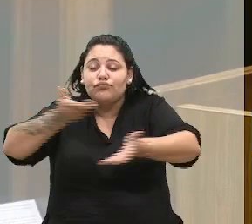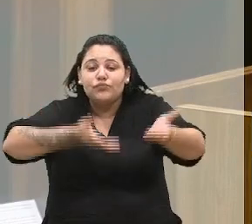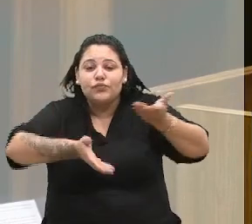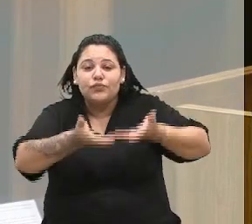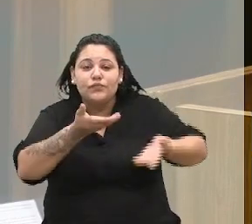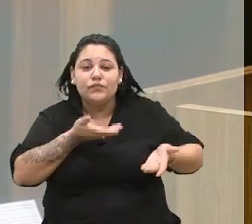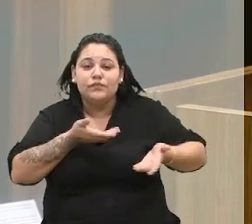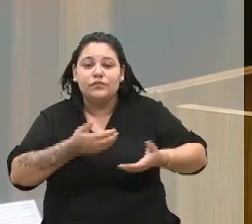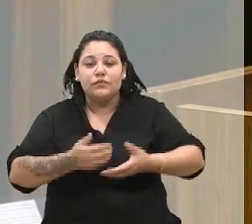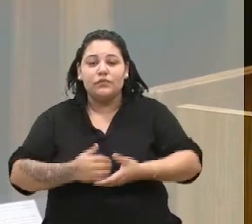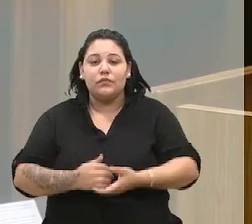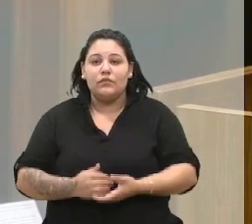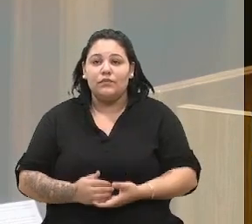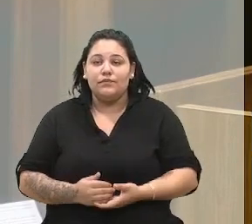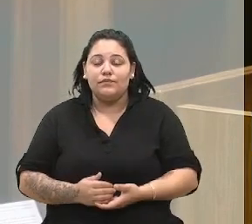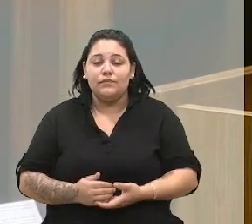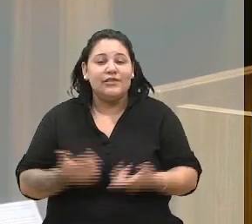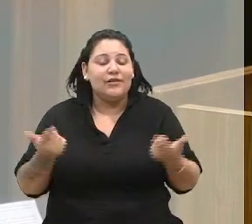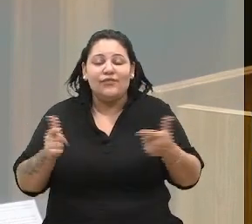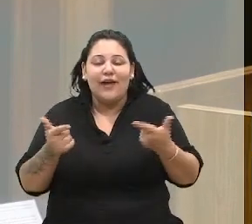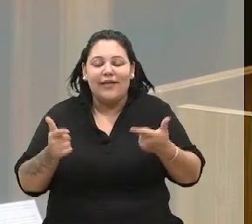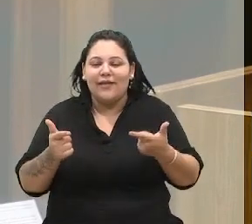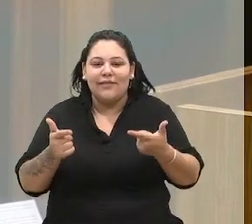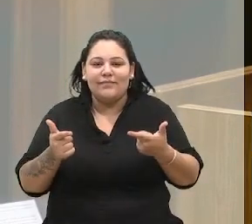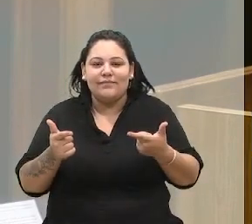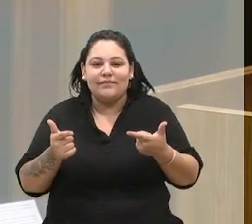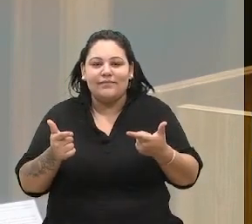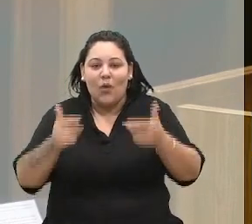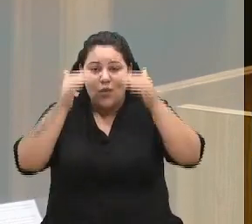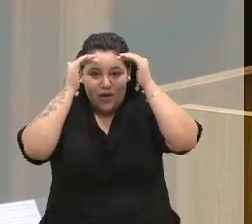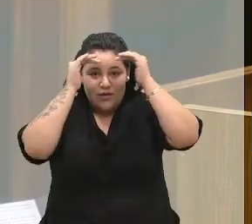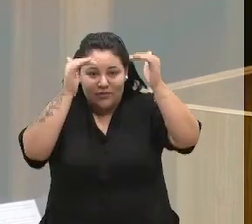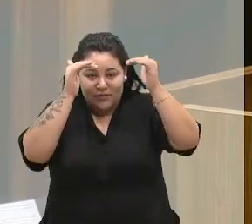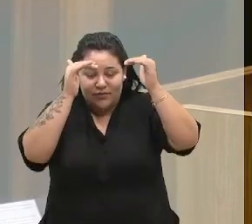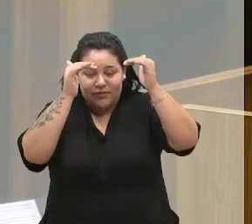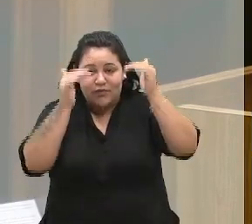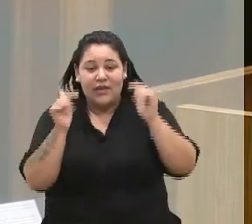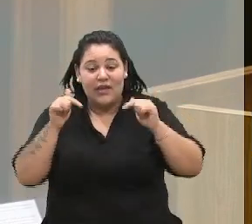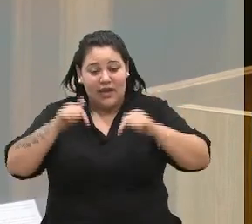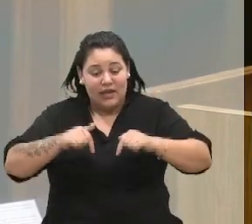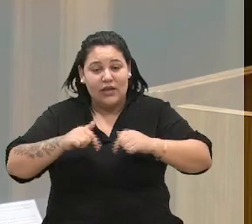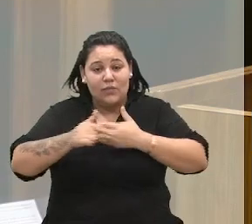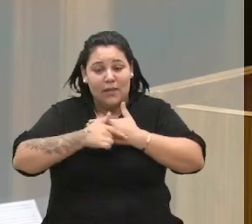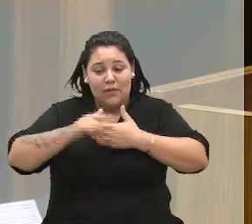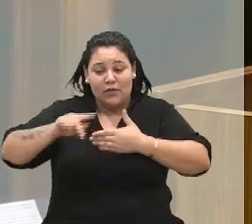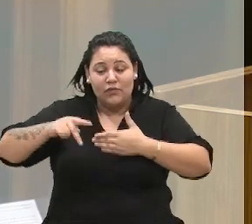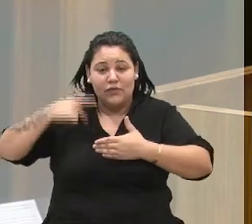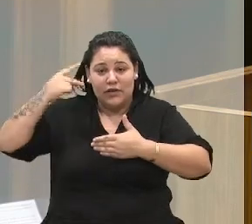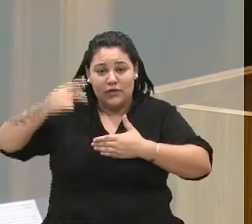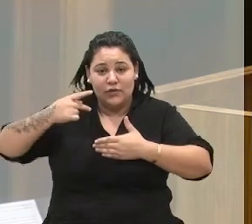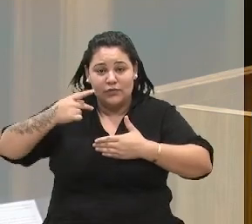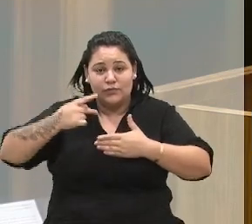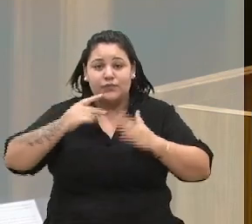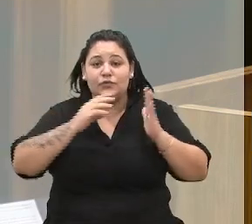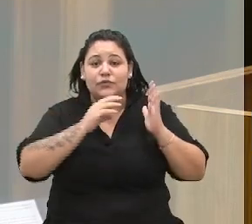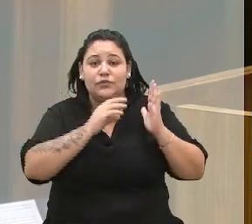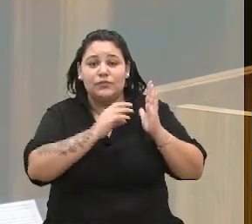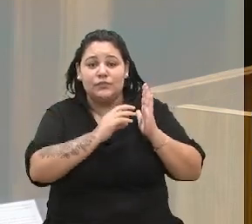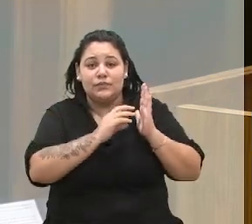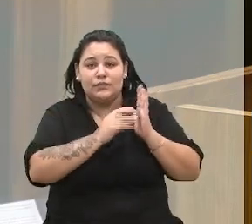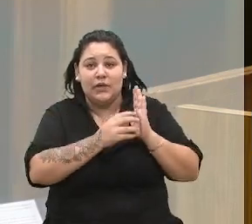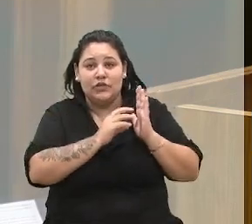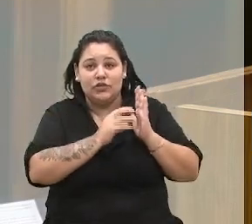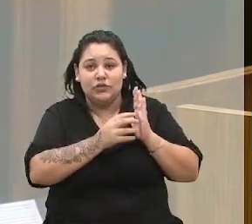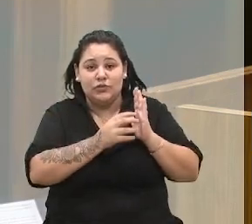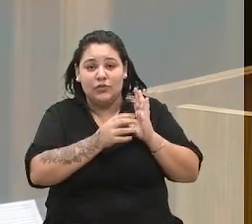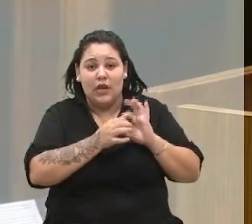diferentes? Não haverá respeito. E aqui, como vereador do Partido Liberal, que